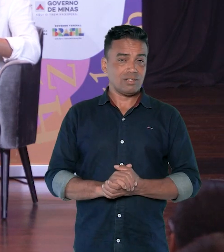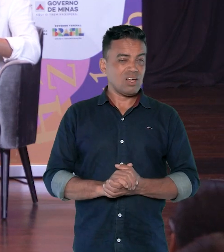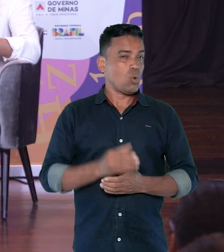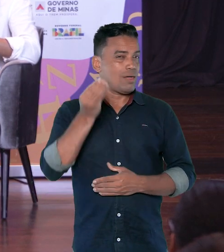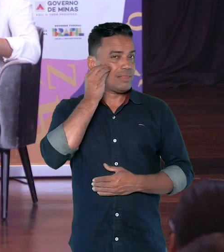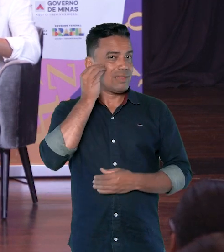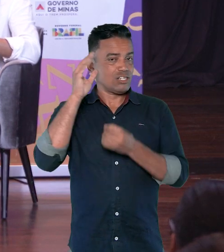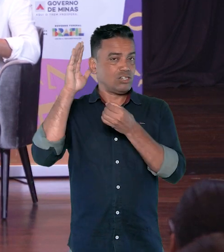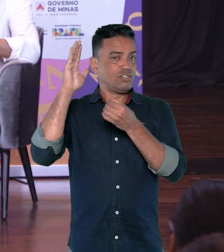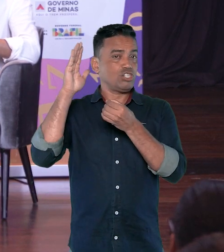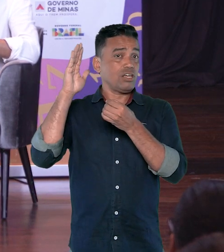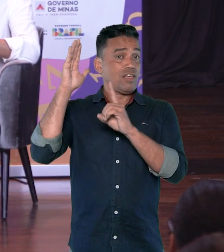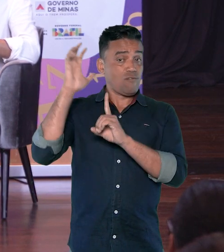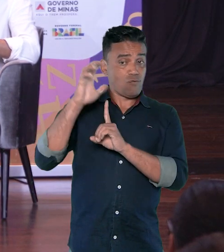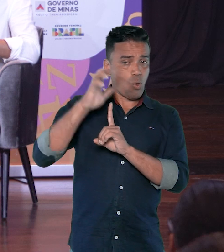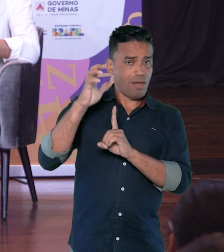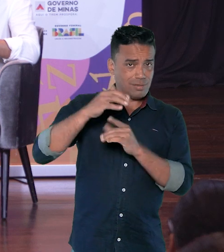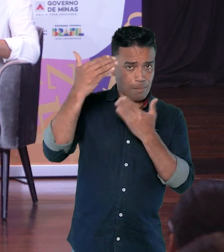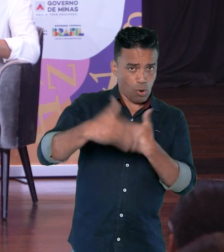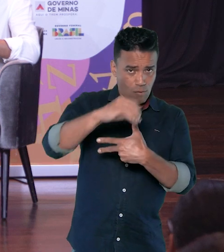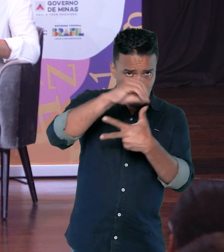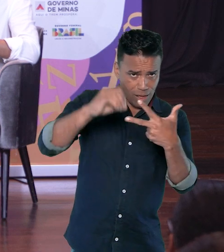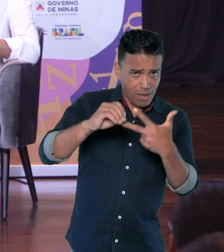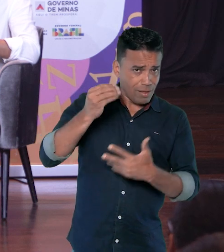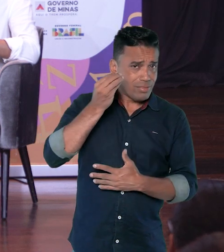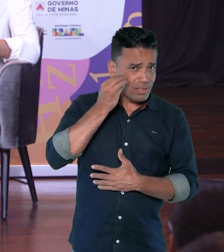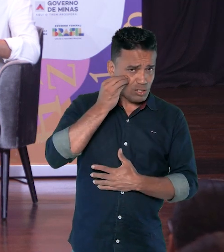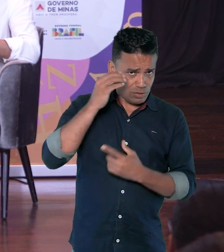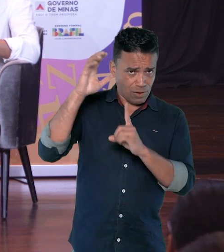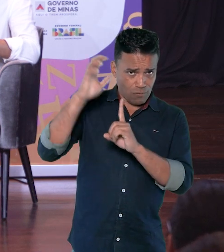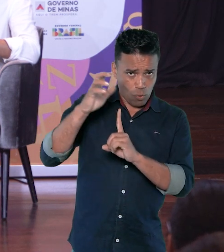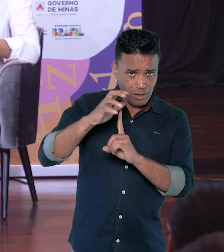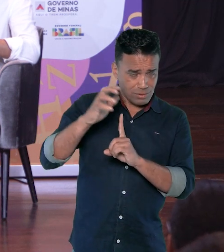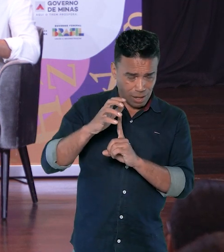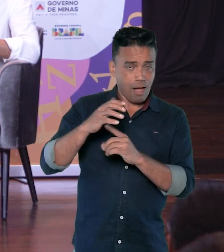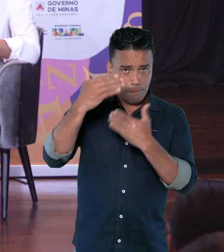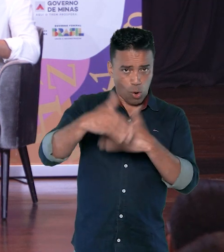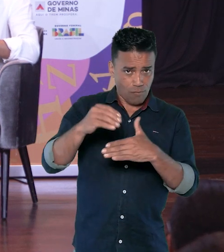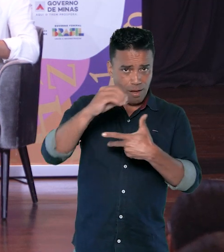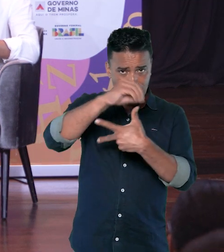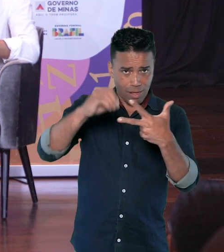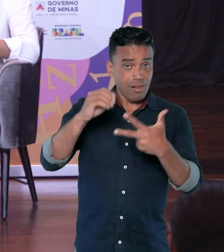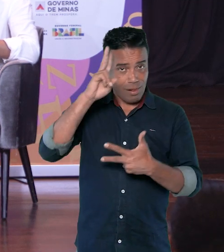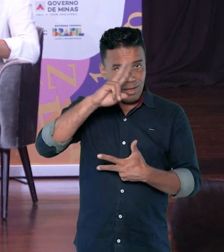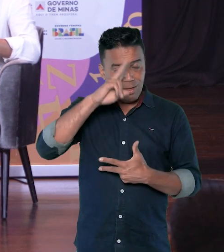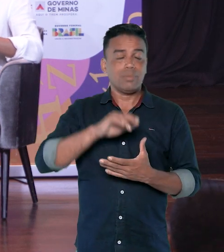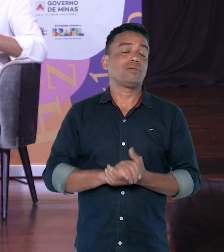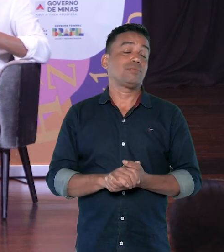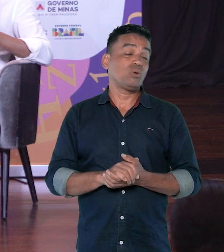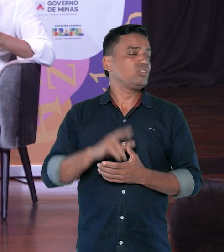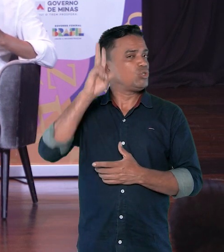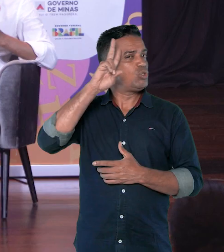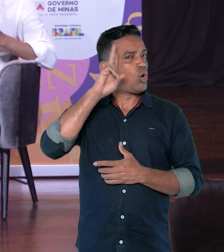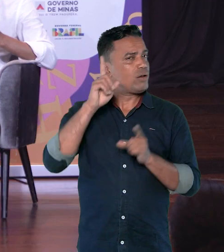interferência, né, nas provas. Houve, né, uma tentativa de... O que eu quero dizer com essa pequena história é